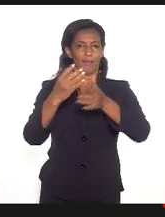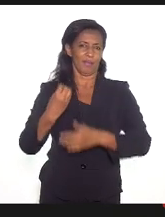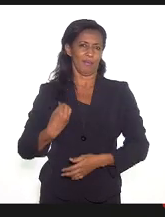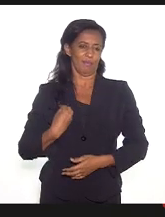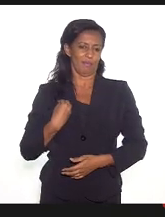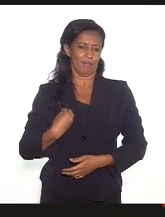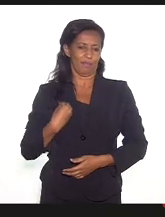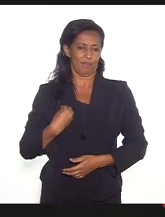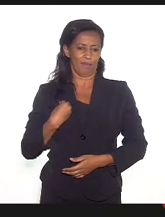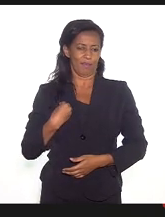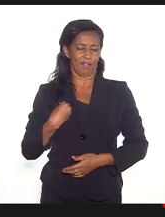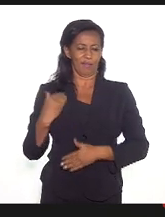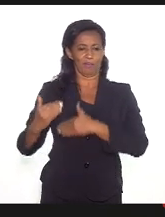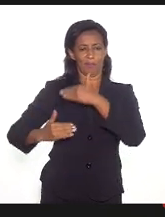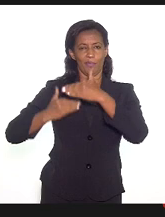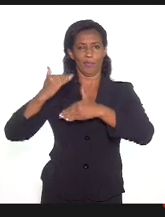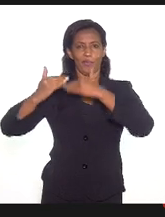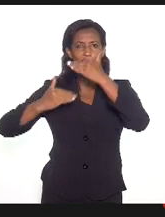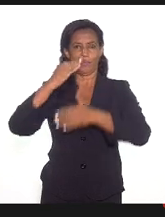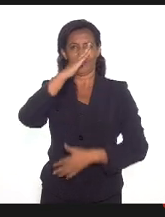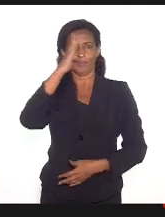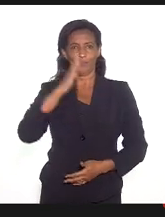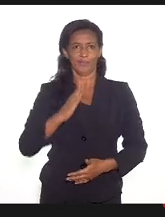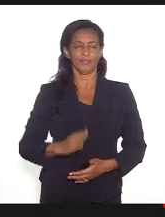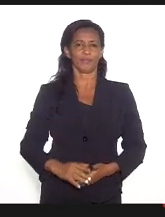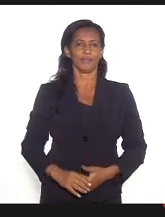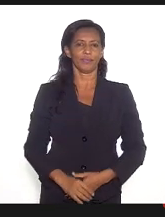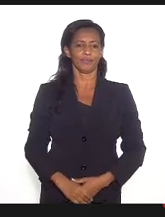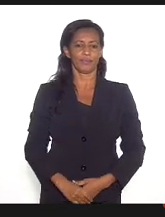sobrevivência e prosperidade do Brasil.